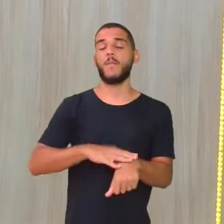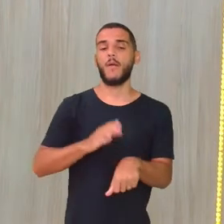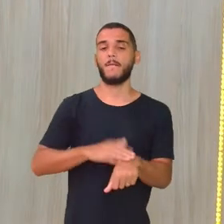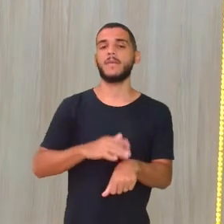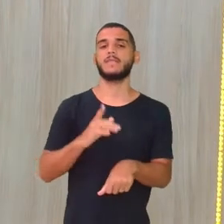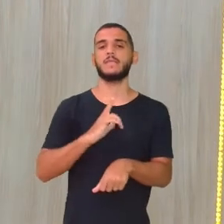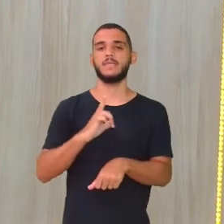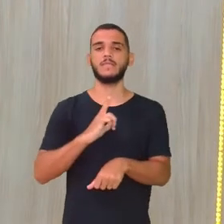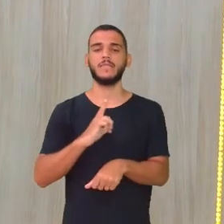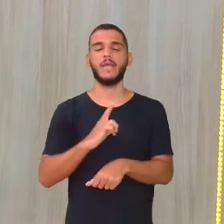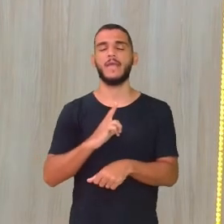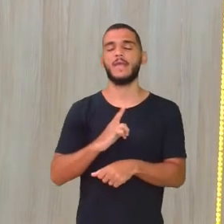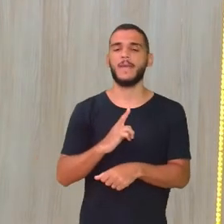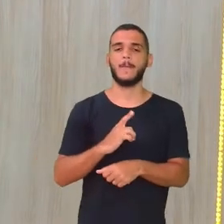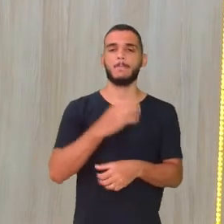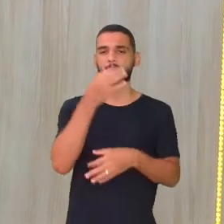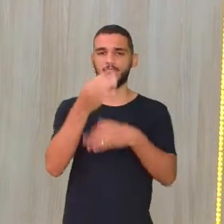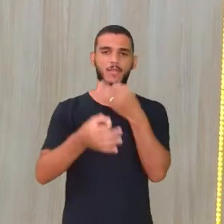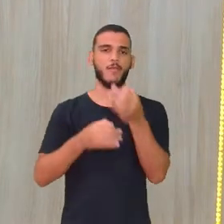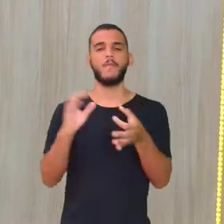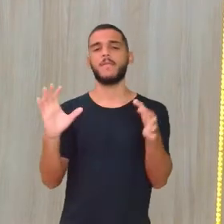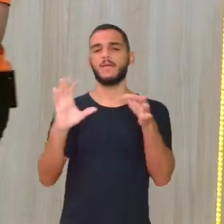qual argumento você concorda, tá?